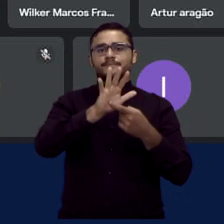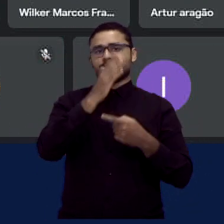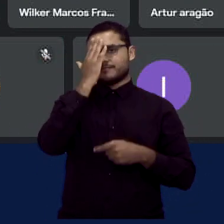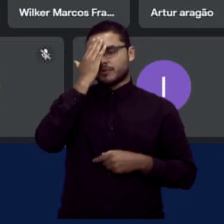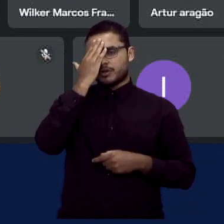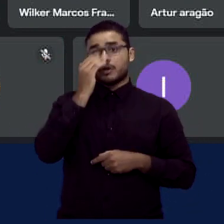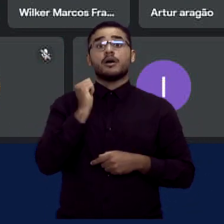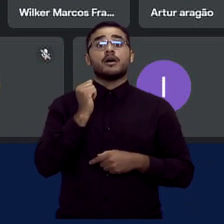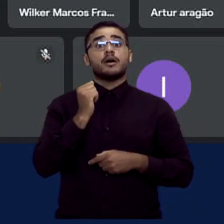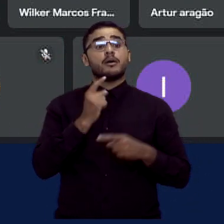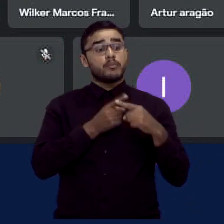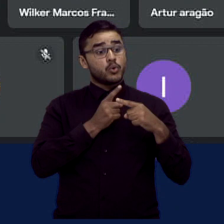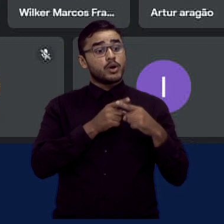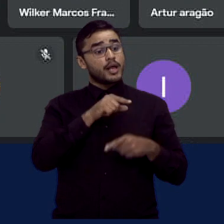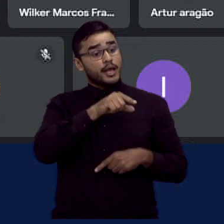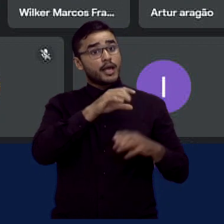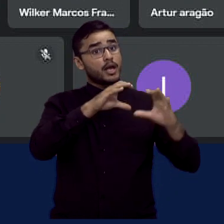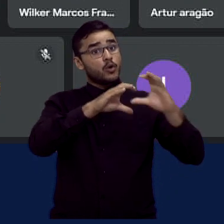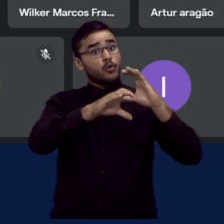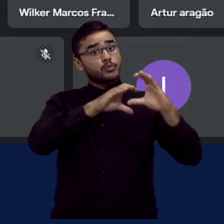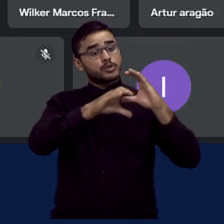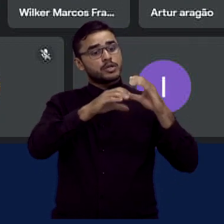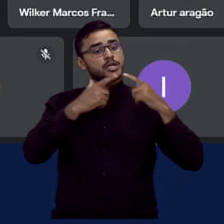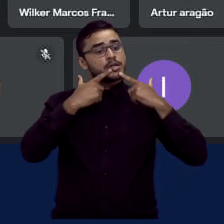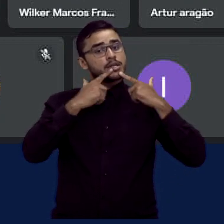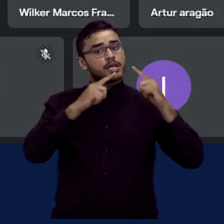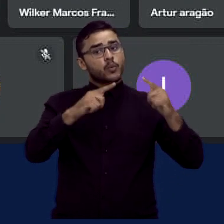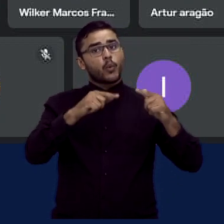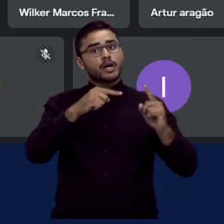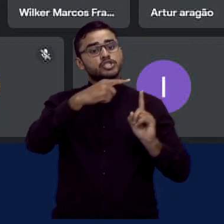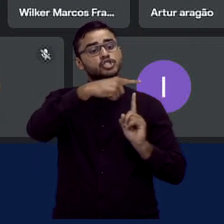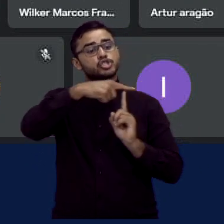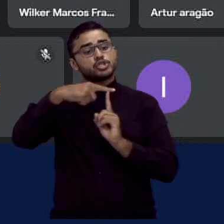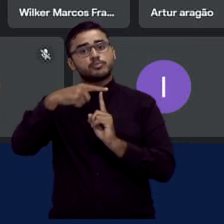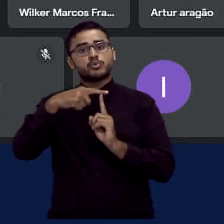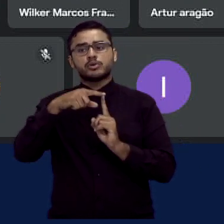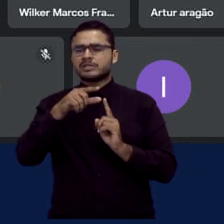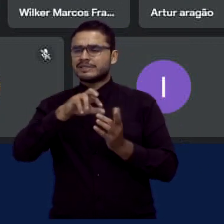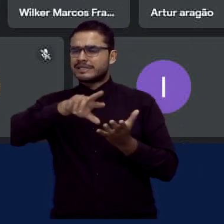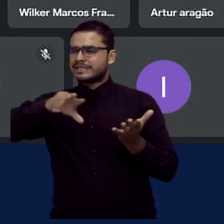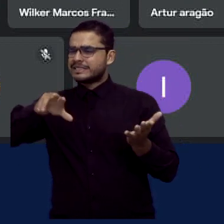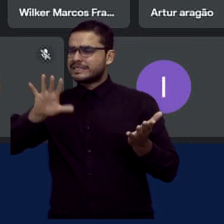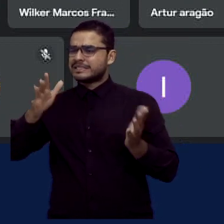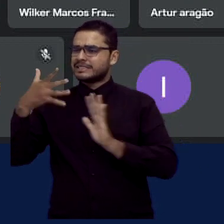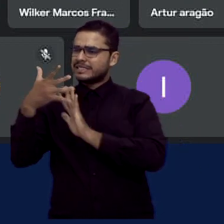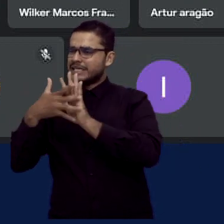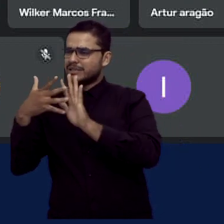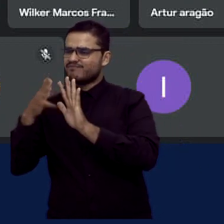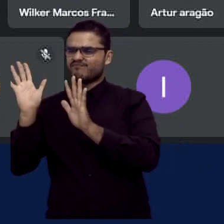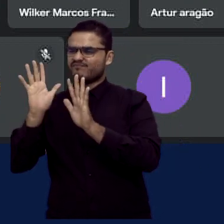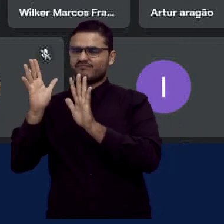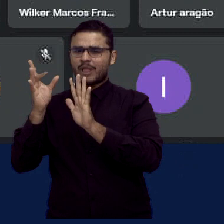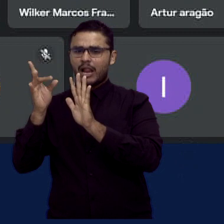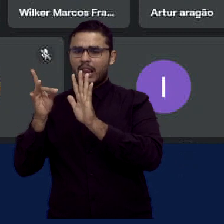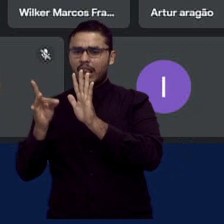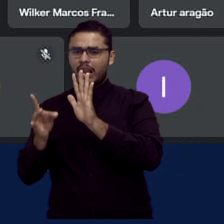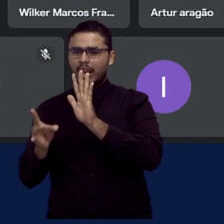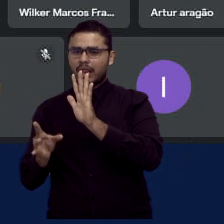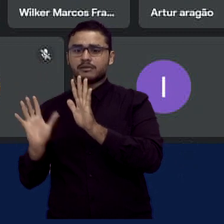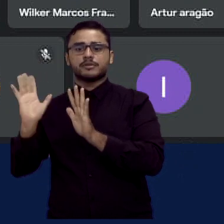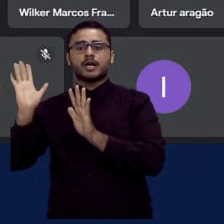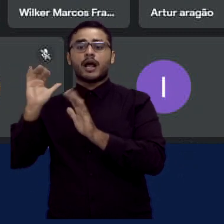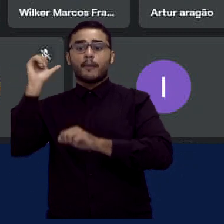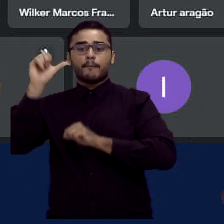era a melhor linguagem comunicativa para explicar uma pesquisa científica complexa. A imagem